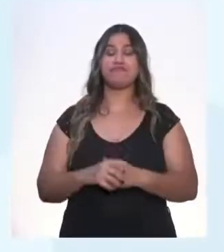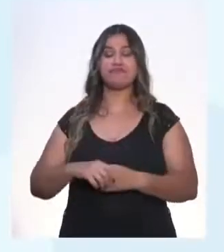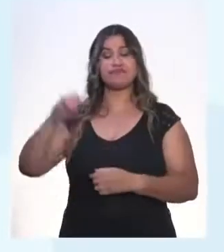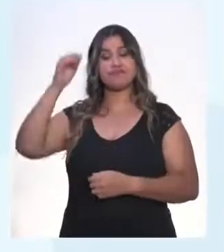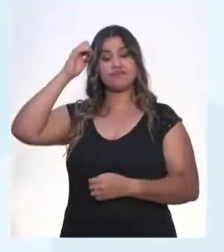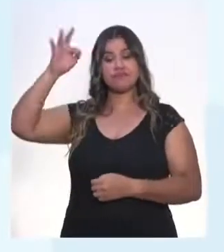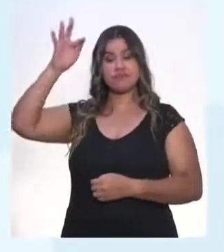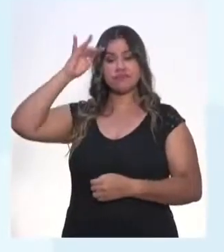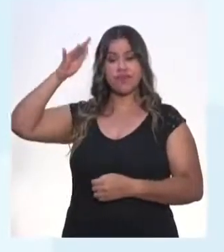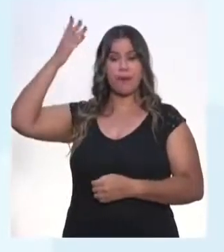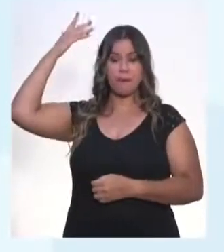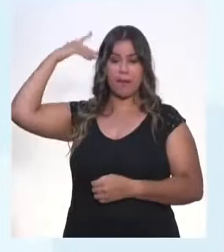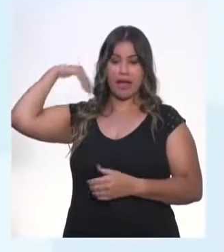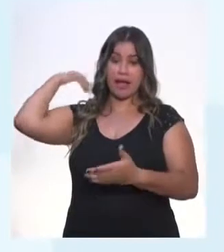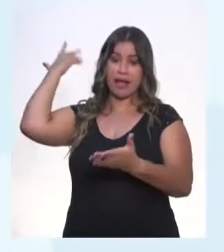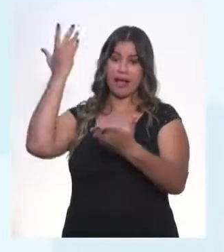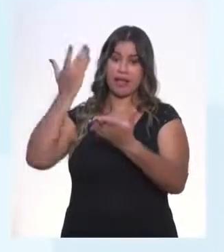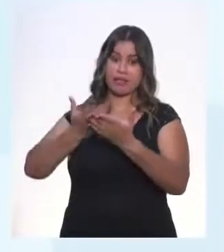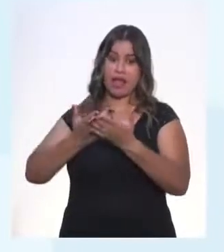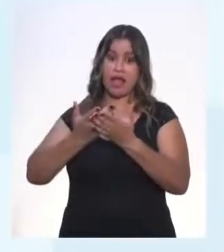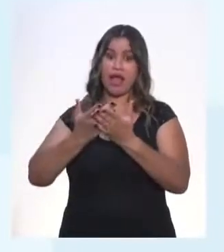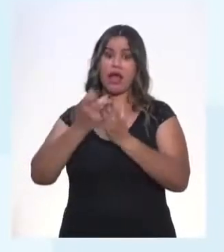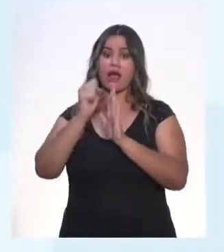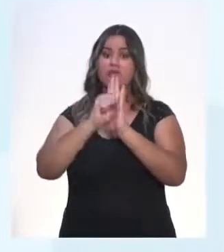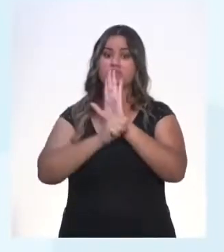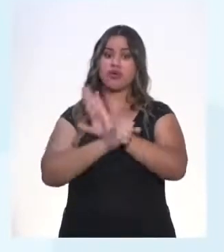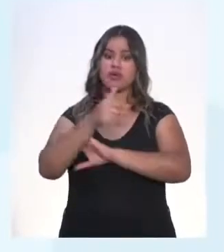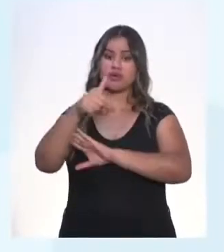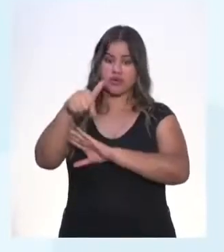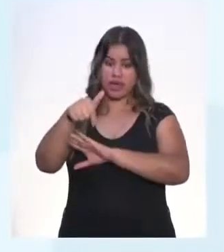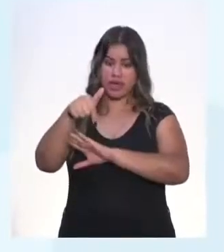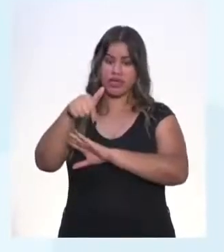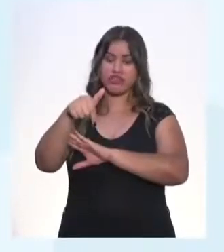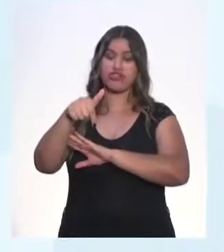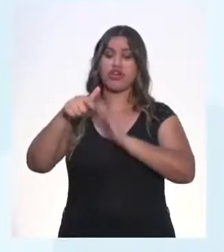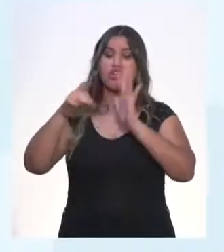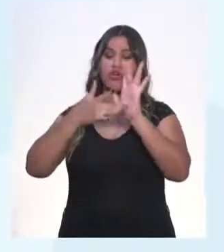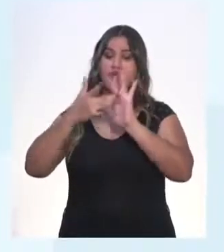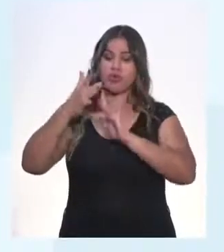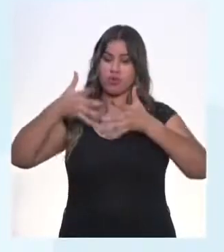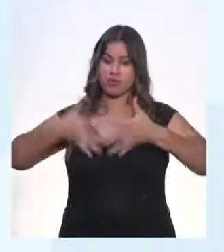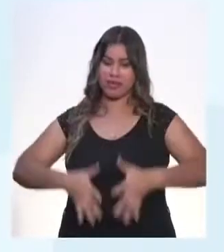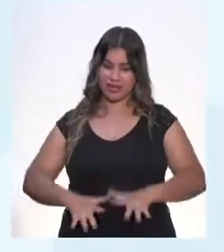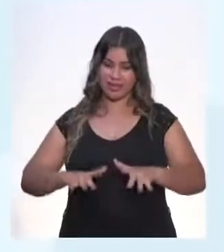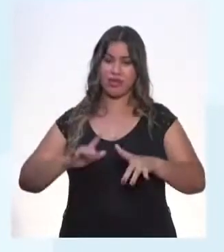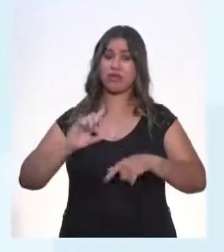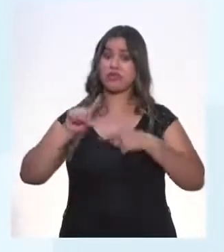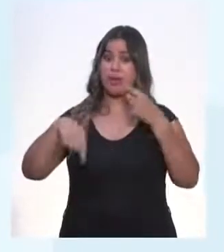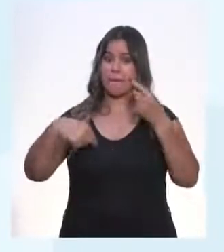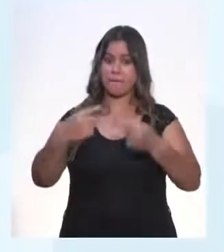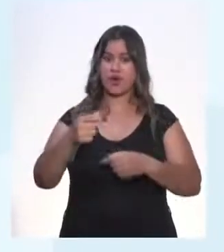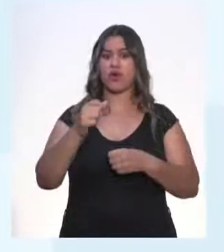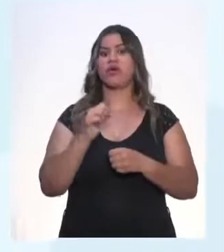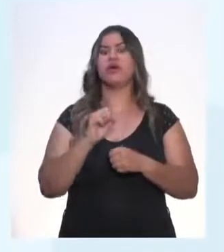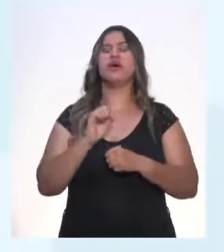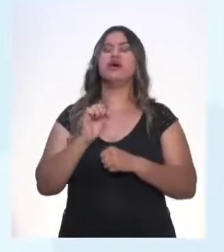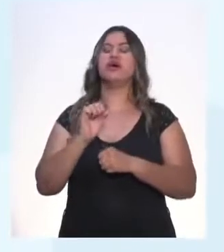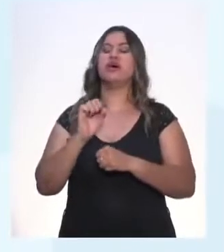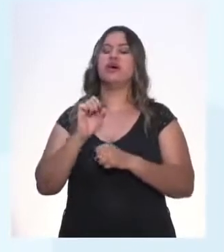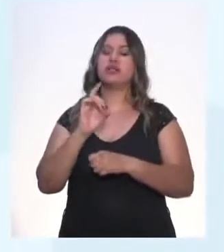antiga, ela perdura, então, até o século 7 depois de Cristo. Ela nasce, ela surge, né,